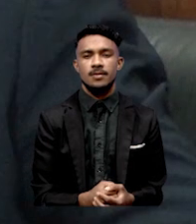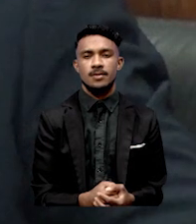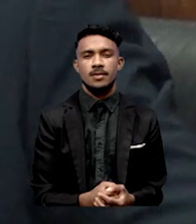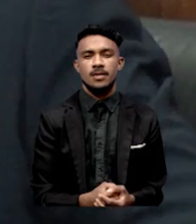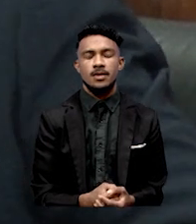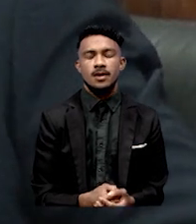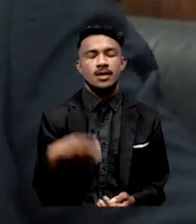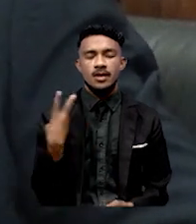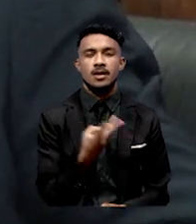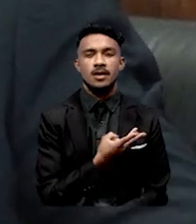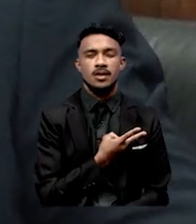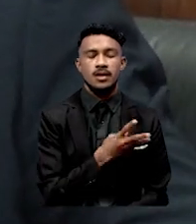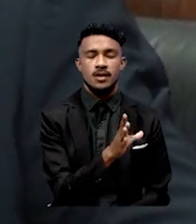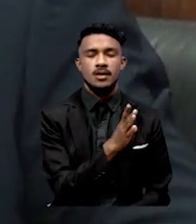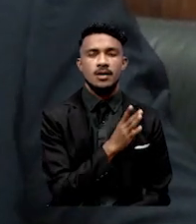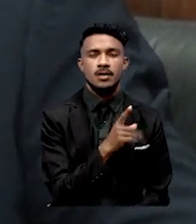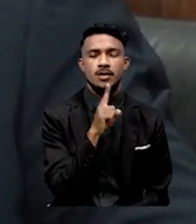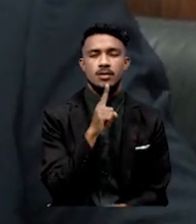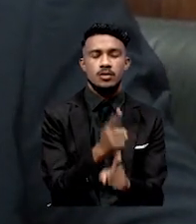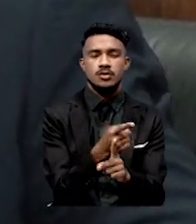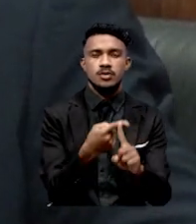Atuito, ela, claro, cada com usi MTCI Nian,